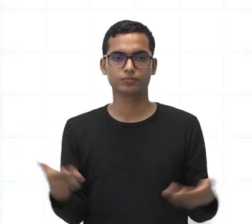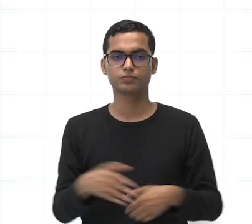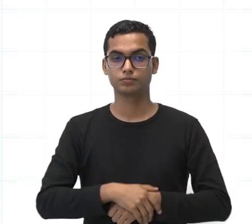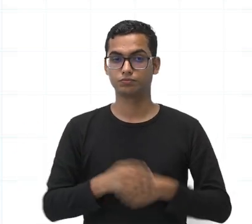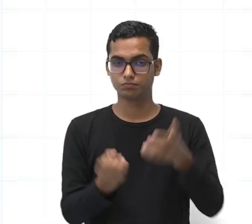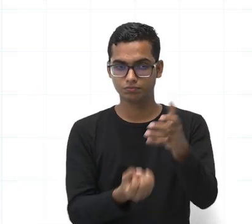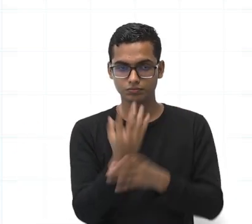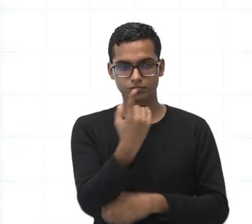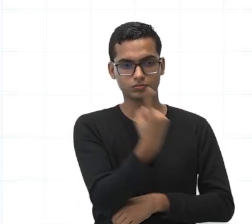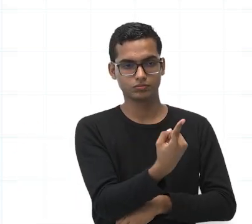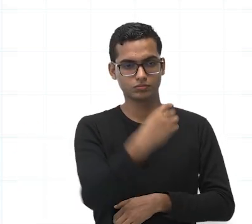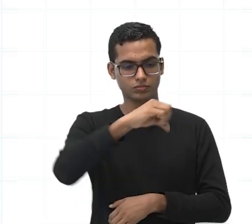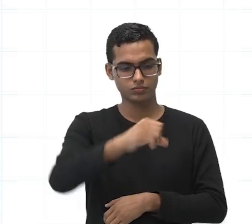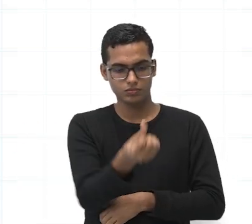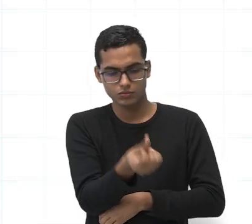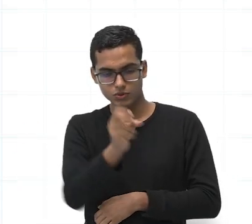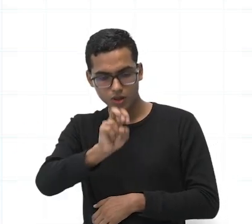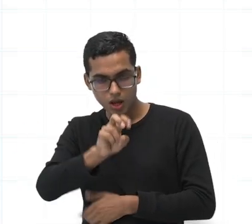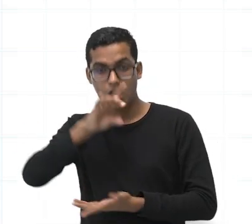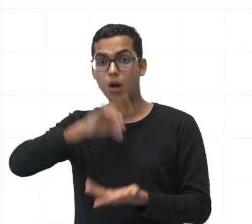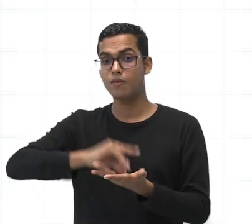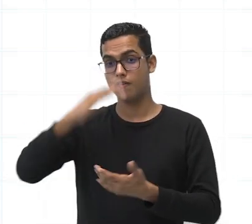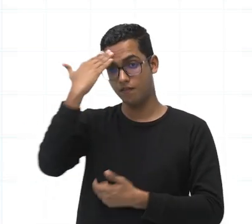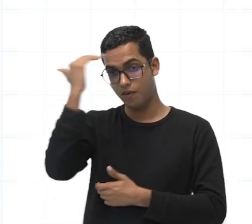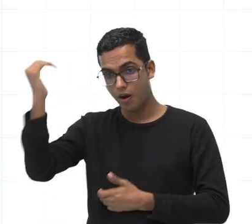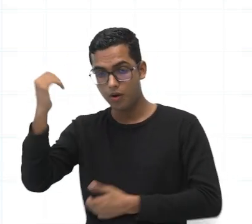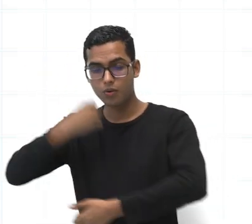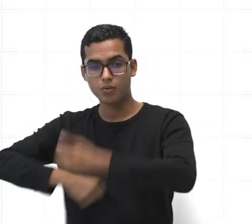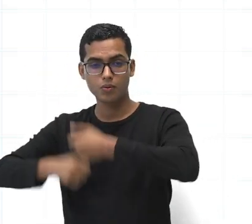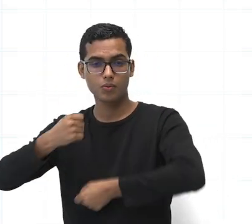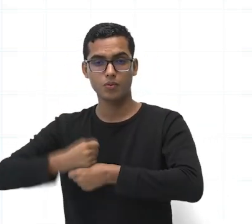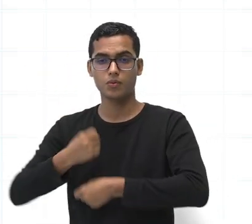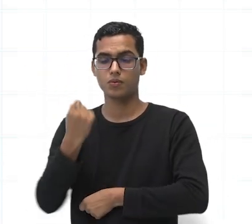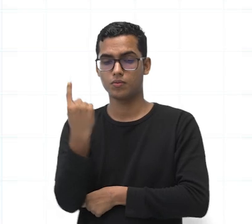1965, mas só foi sendo reconhecido mesmo lá em